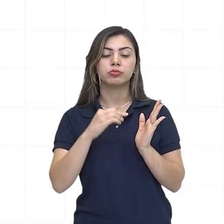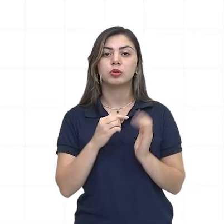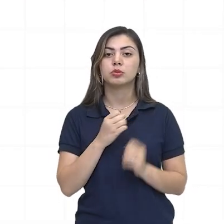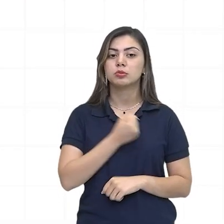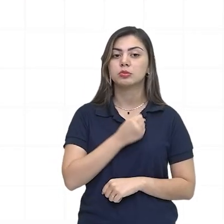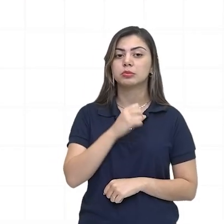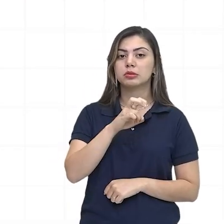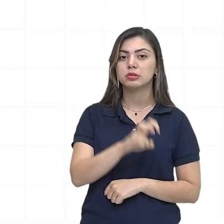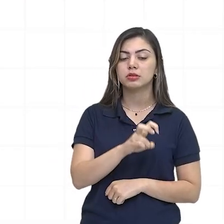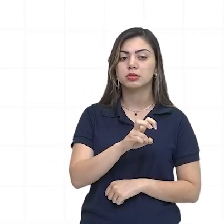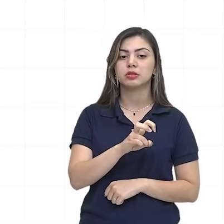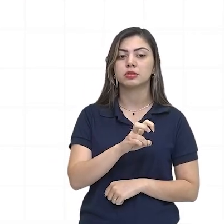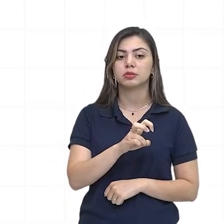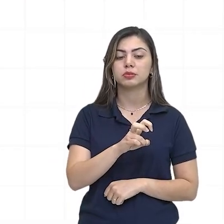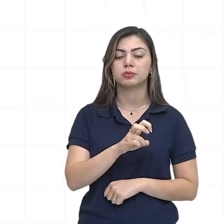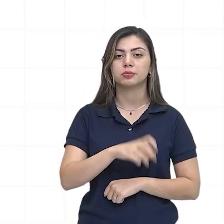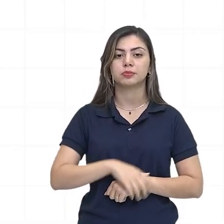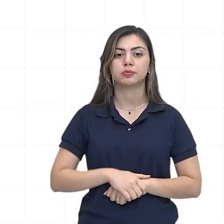5,